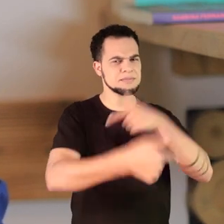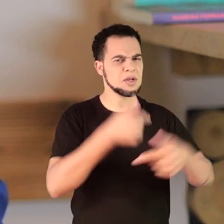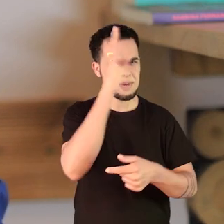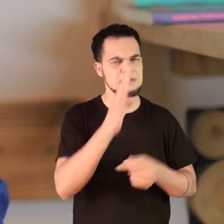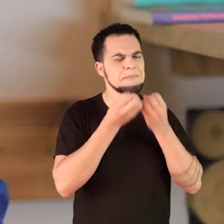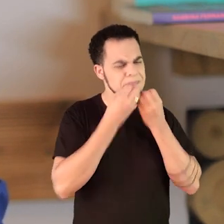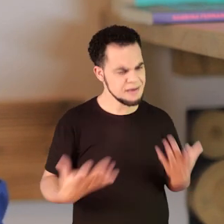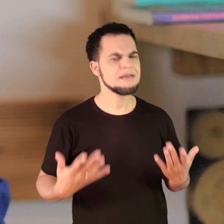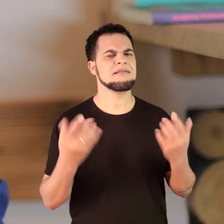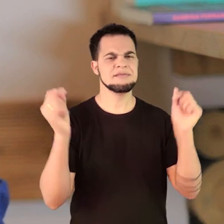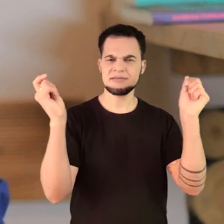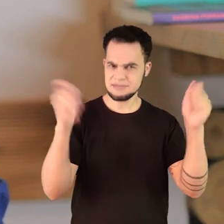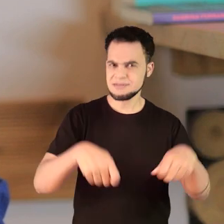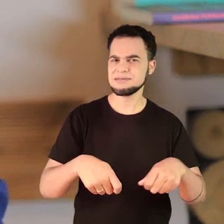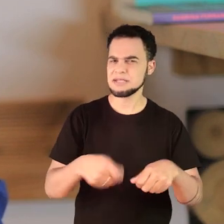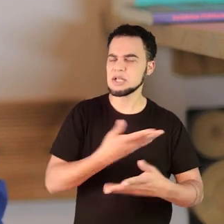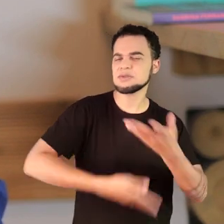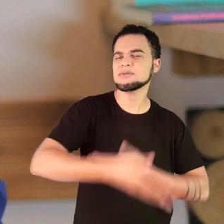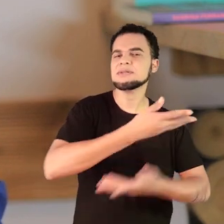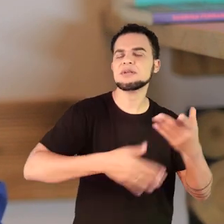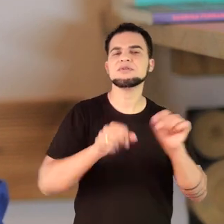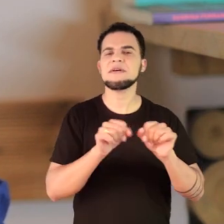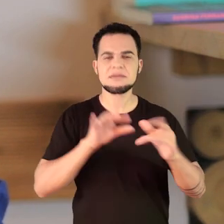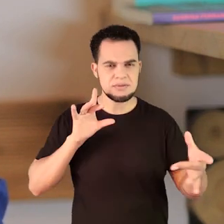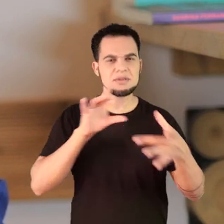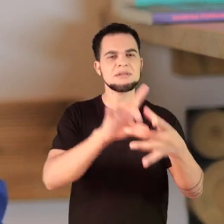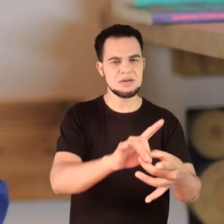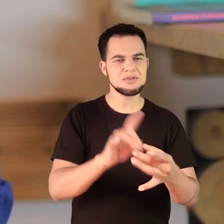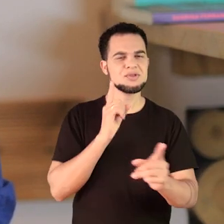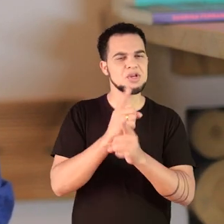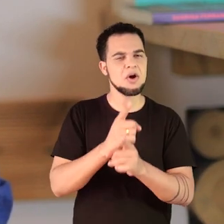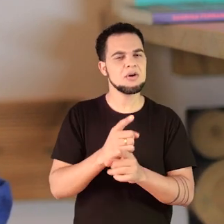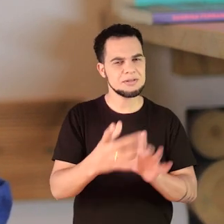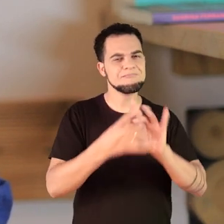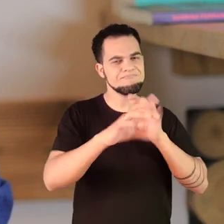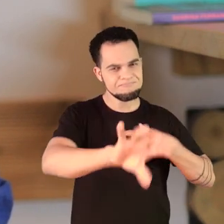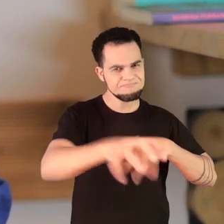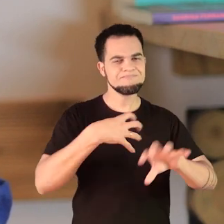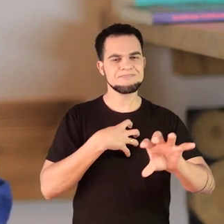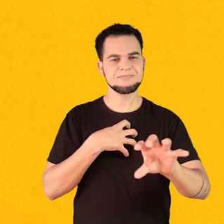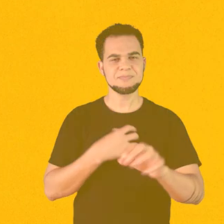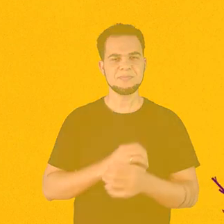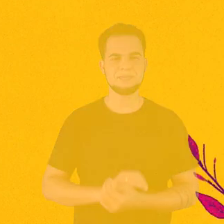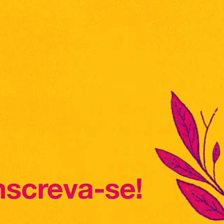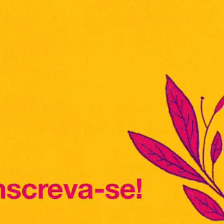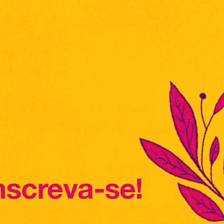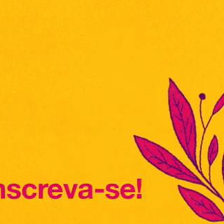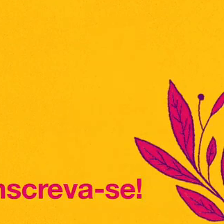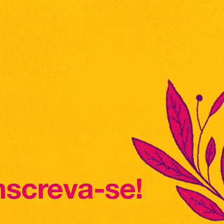Brasil merece muito também, e é na solidariedade que a gente faz a unidade e que a gente se encontra. Eu vejo vocês em breve.